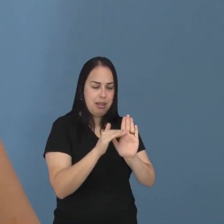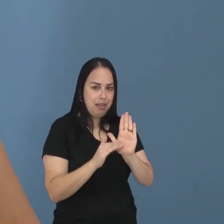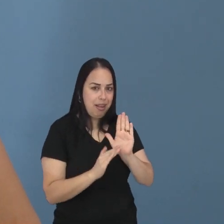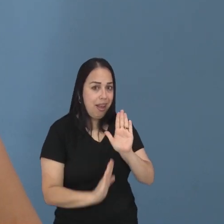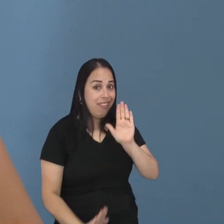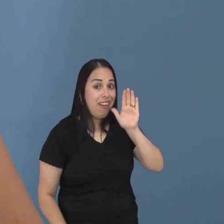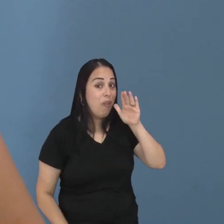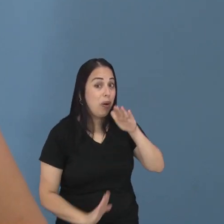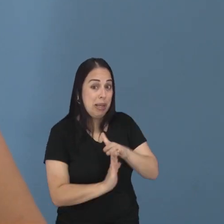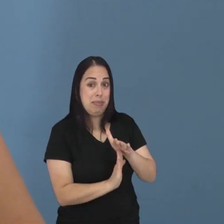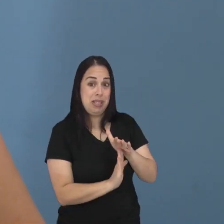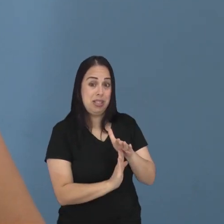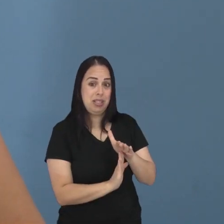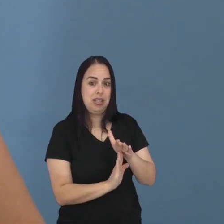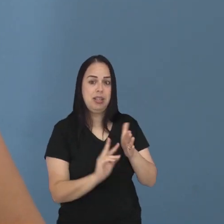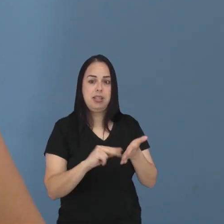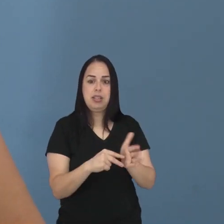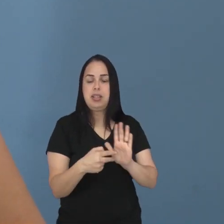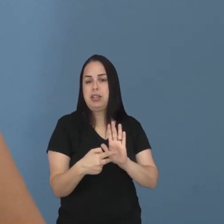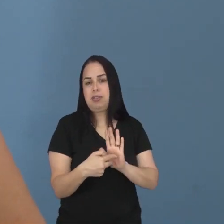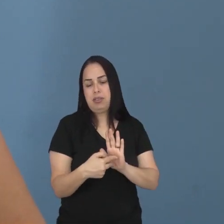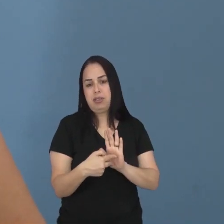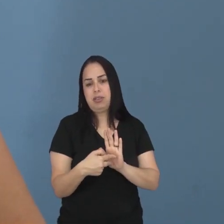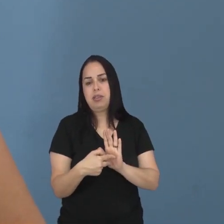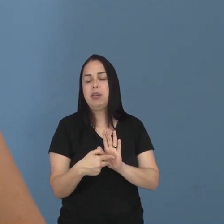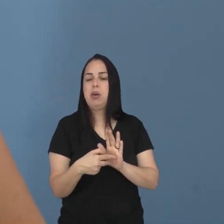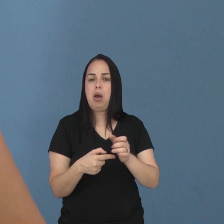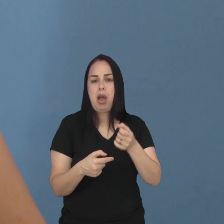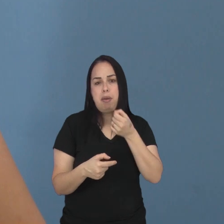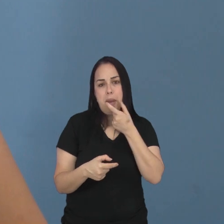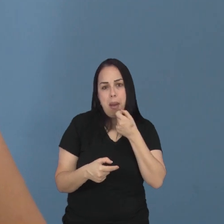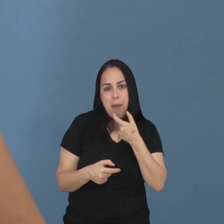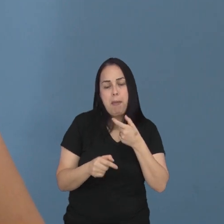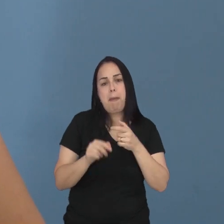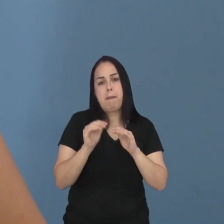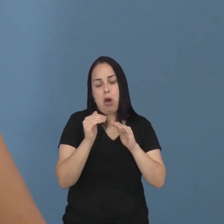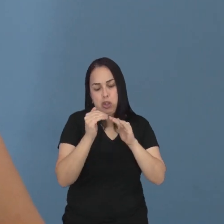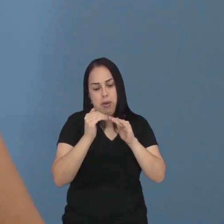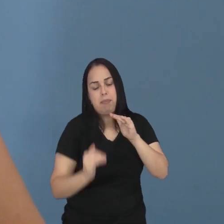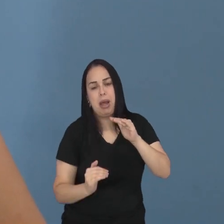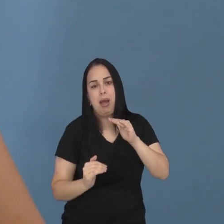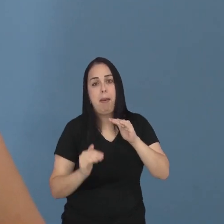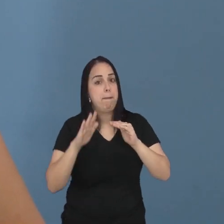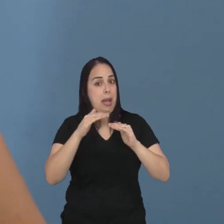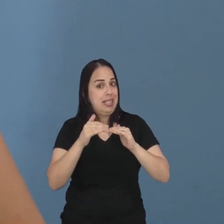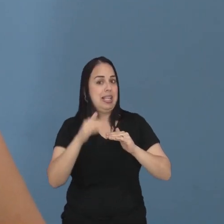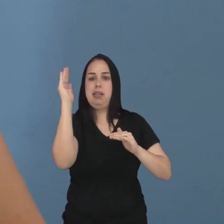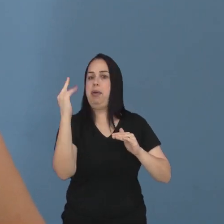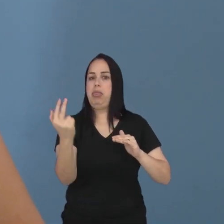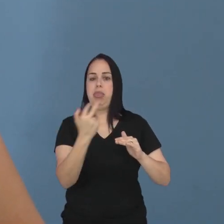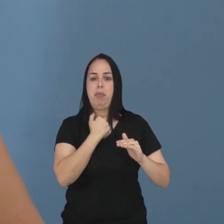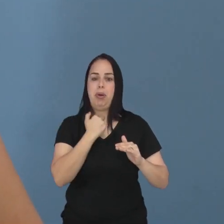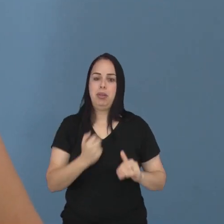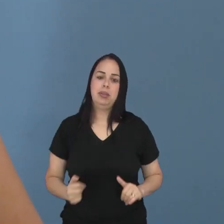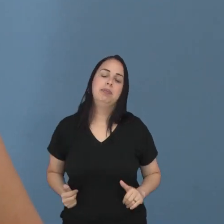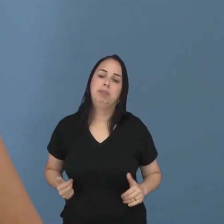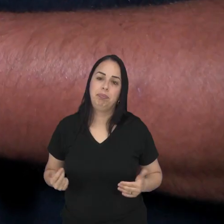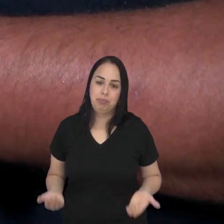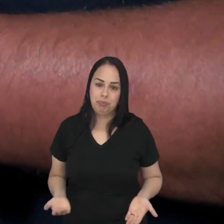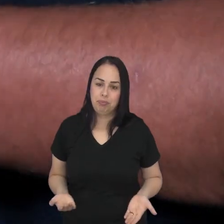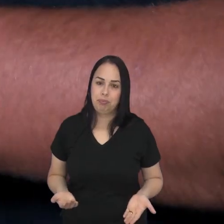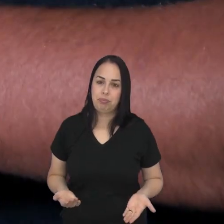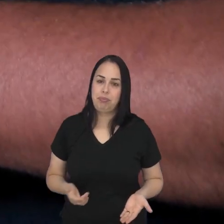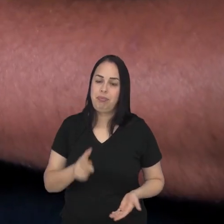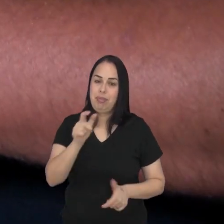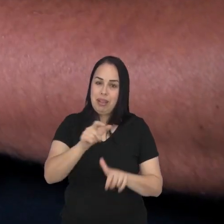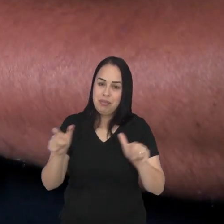essa lista ela dá um teto máximo. Significa dizer que assim, o medicamento pode ter um valor abaixo, ele só não pode ter um valor acima.